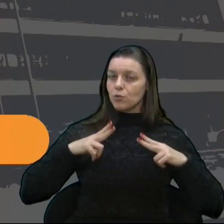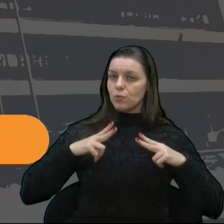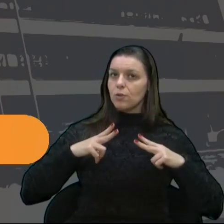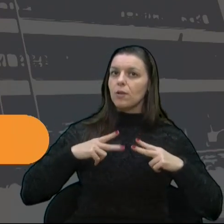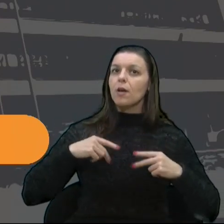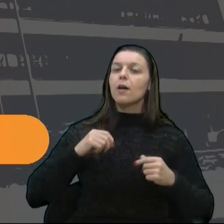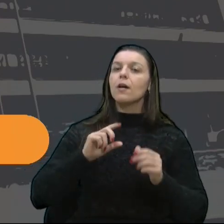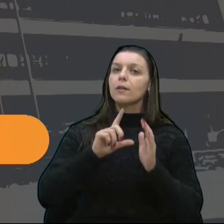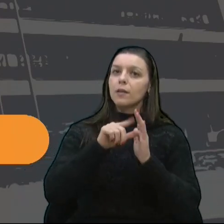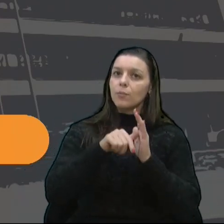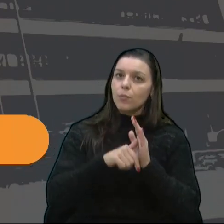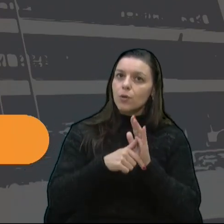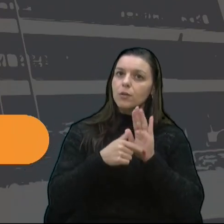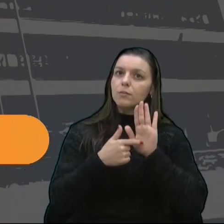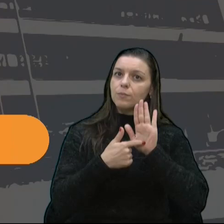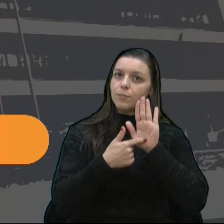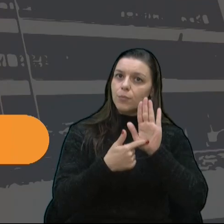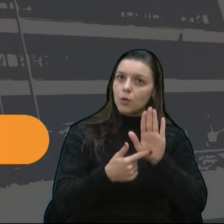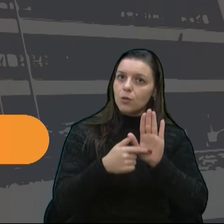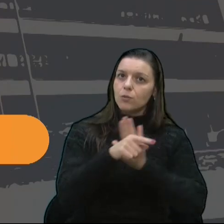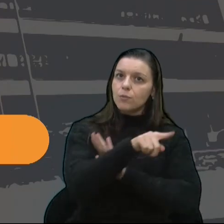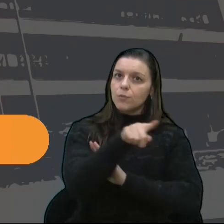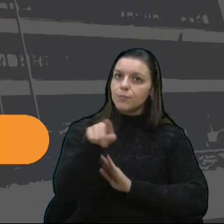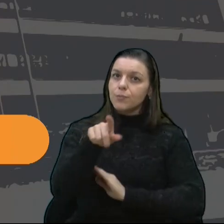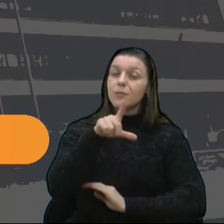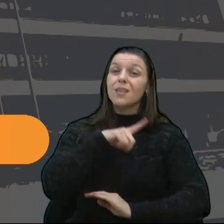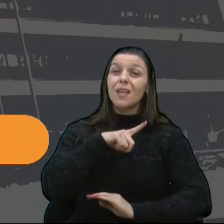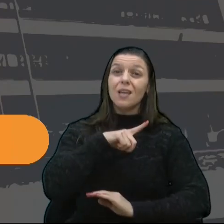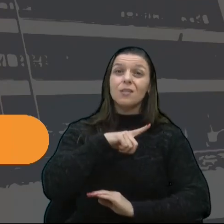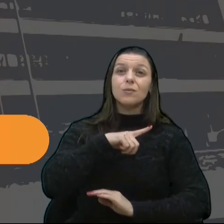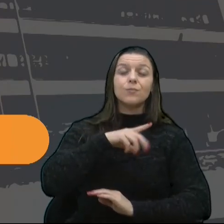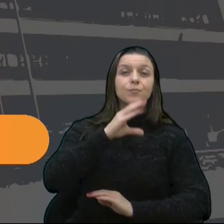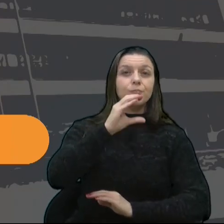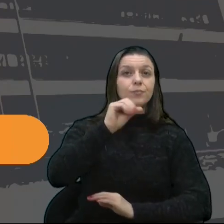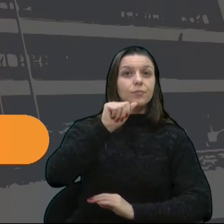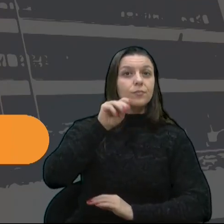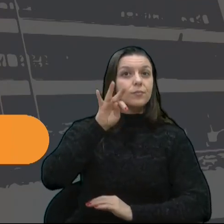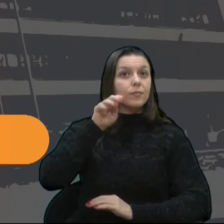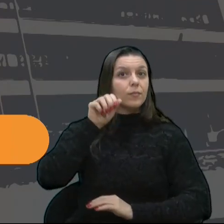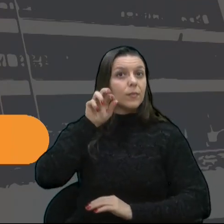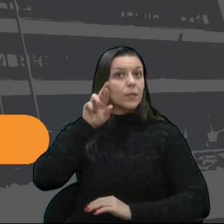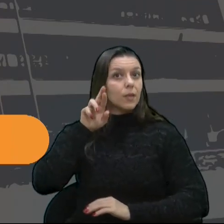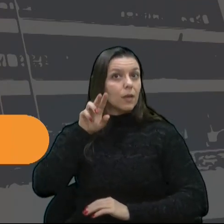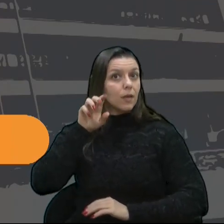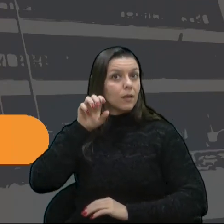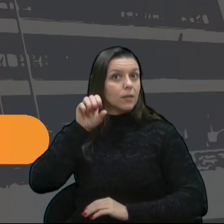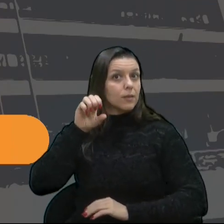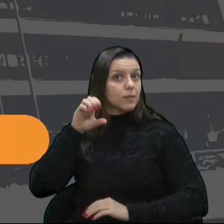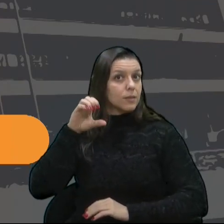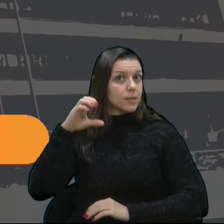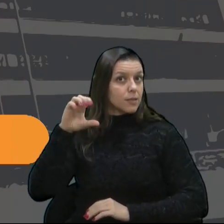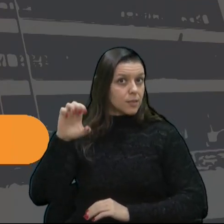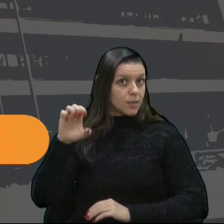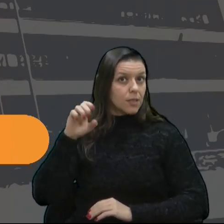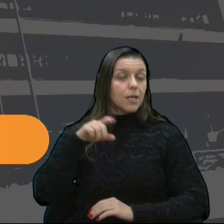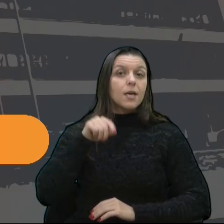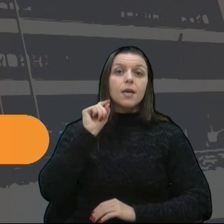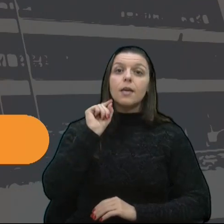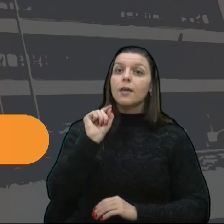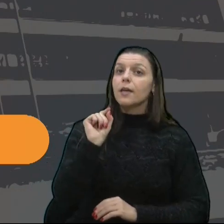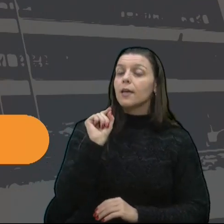vocês sem problema nenhum. Mas está lá dentro do Catarse. Então, quem quiser, estamos